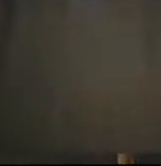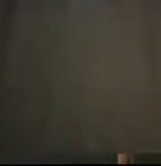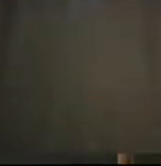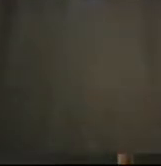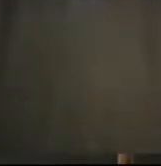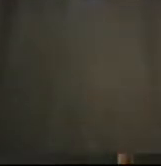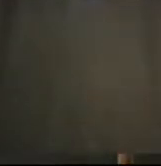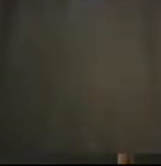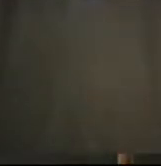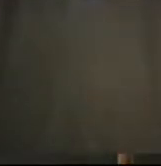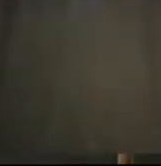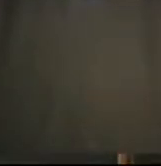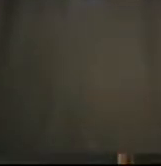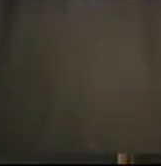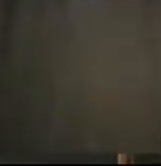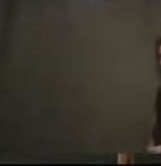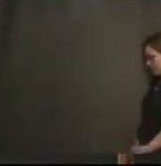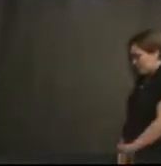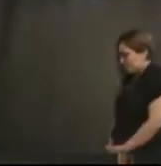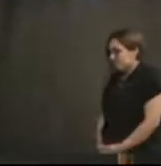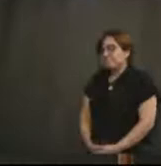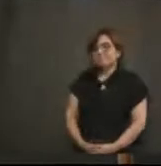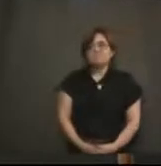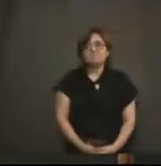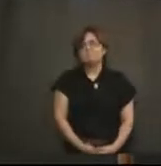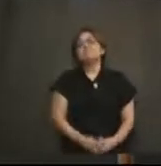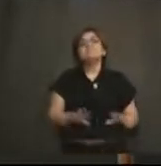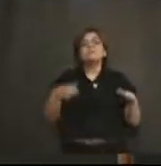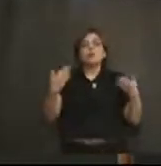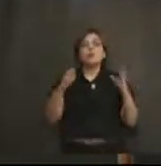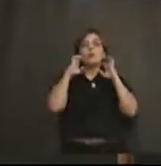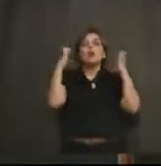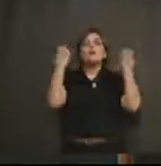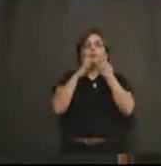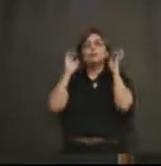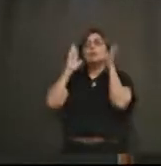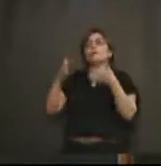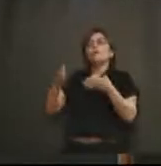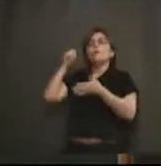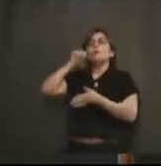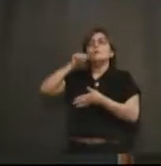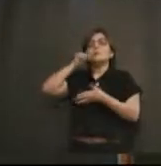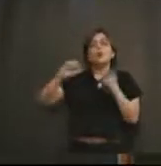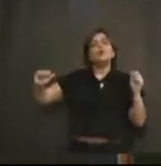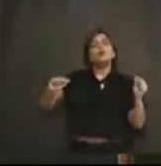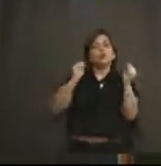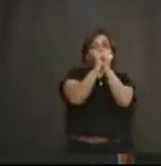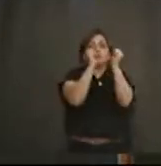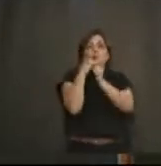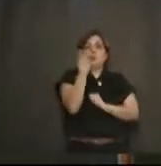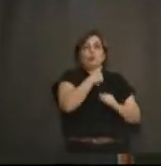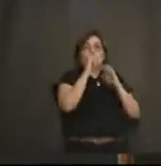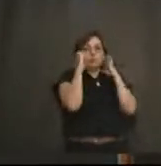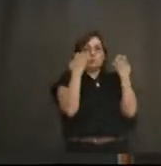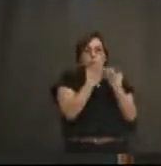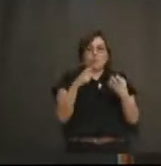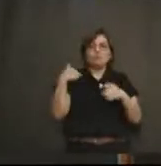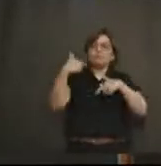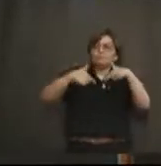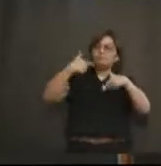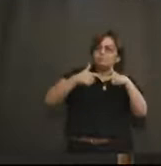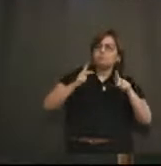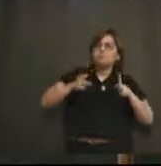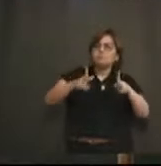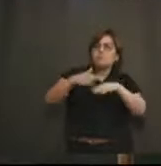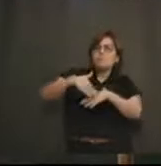corrobora, ele vem junto com esse sonho que nós temos no Instituto de Ciências Exatas e Naturais de atrair mais mulheres. Nós vamos trabalhar incessantemente para isso, porque eu acho que